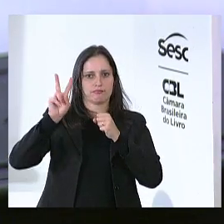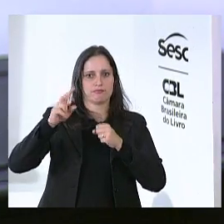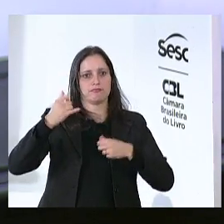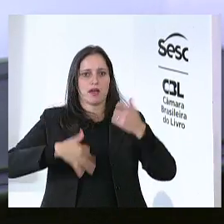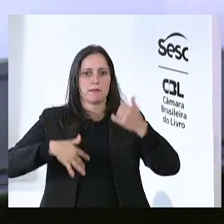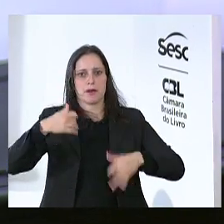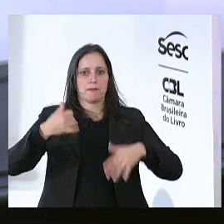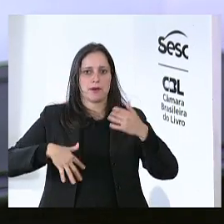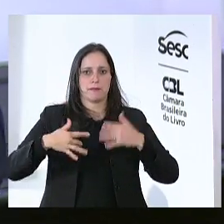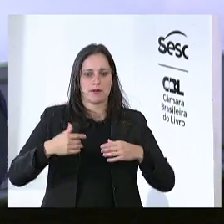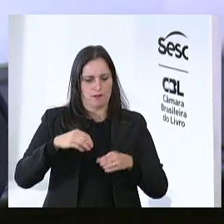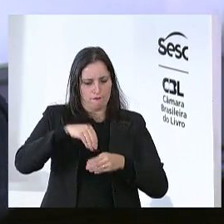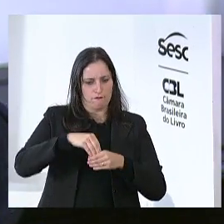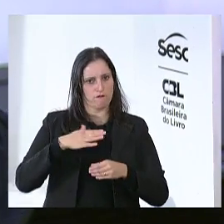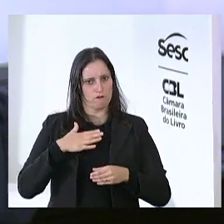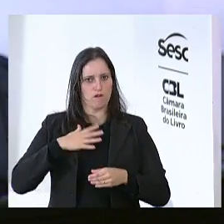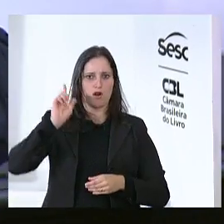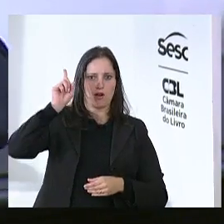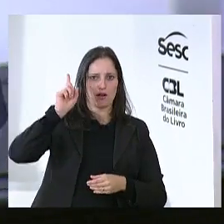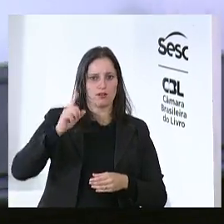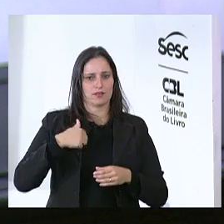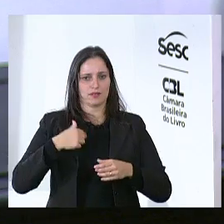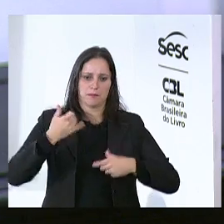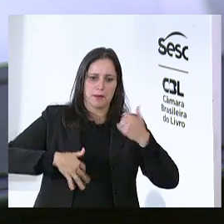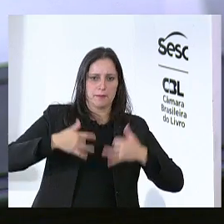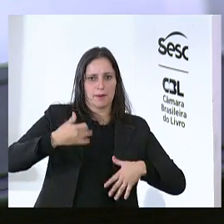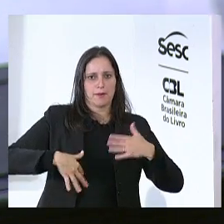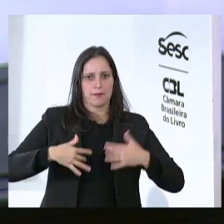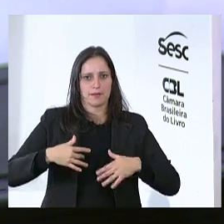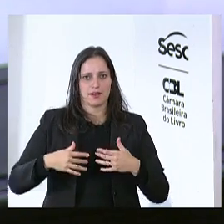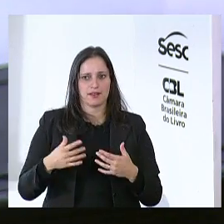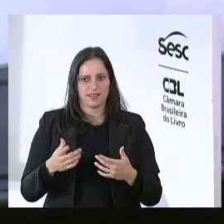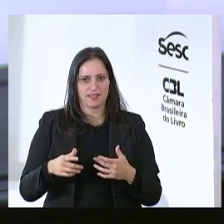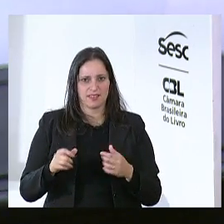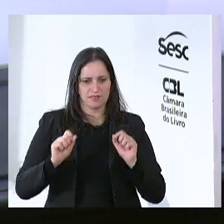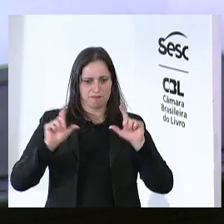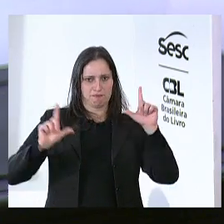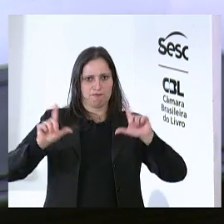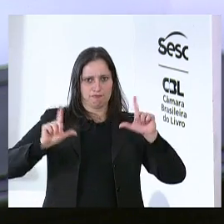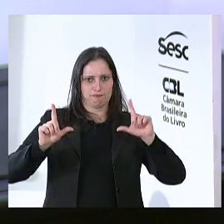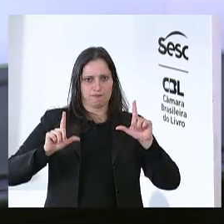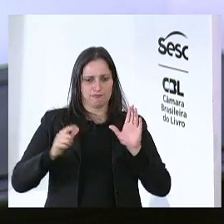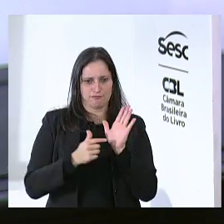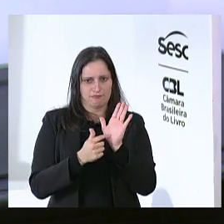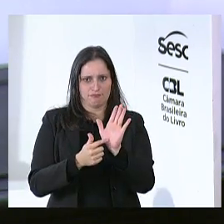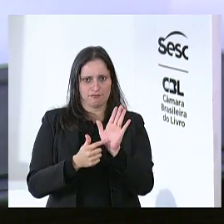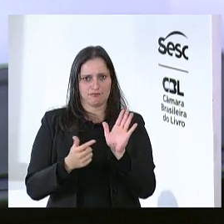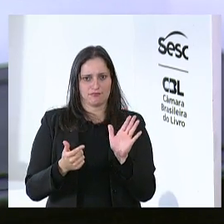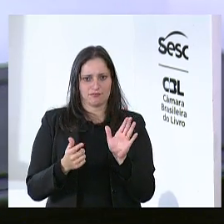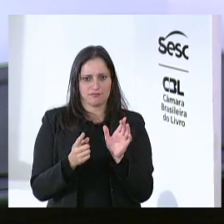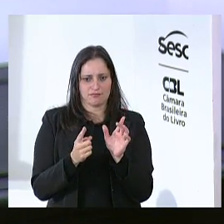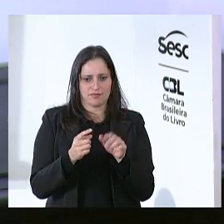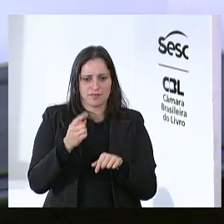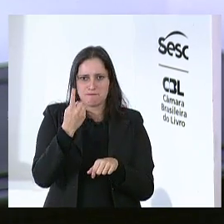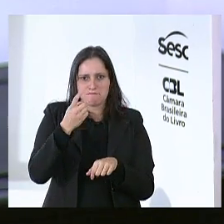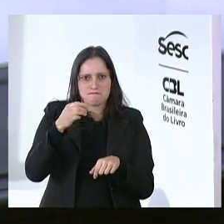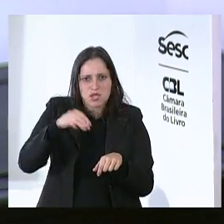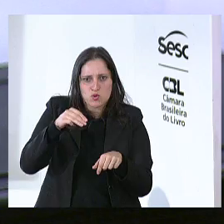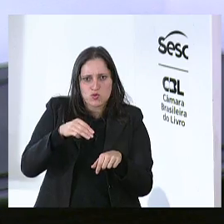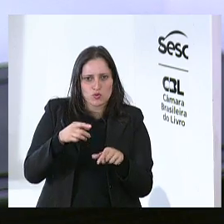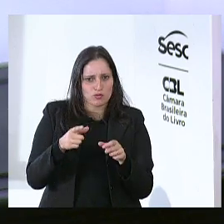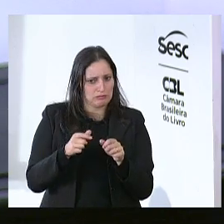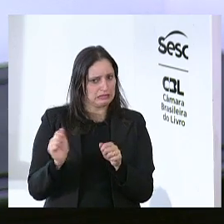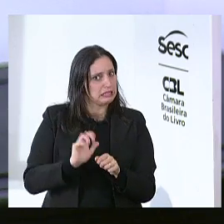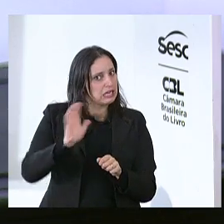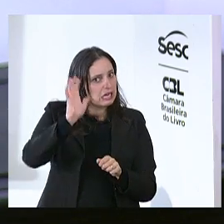temáticos, sem essa produção midiática, que custa muito dinheiro. De onde esse dinheiro sai? Então, o que